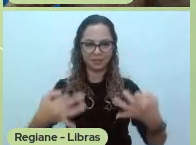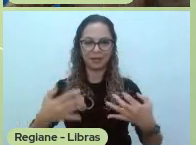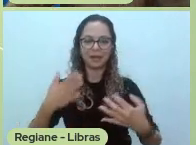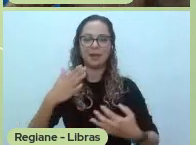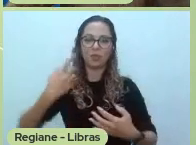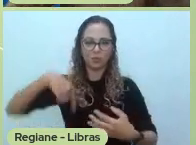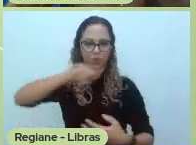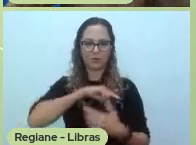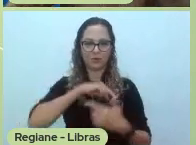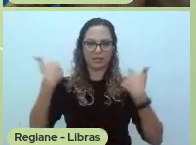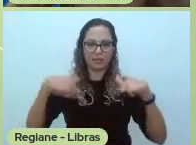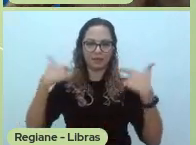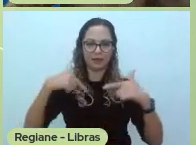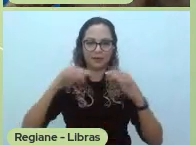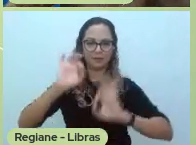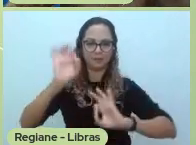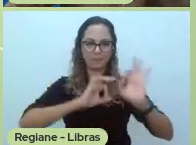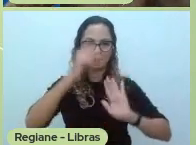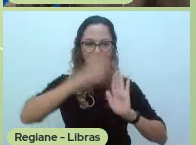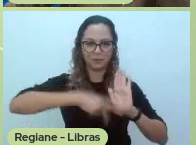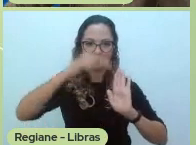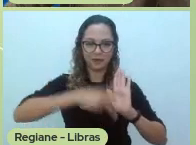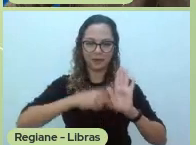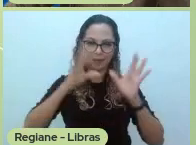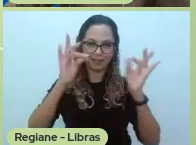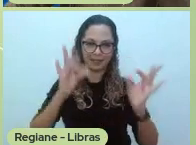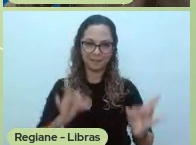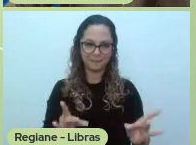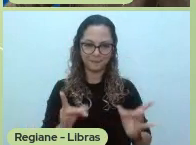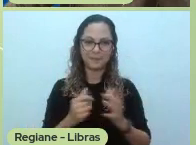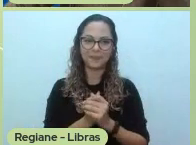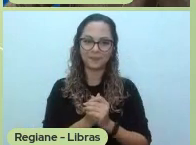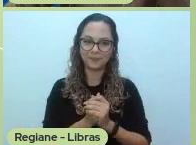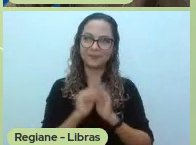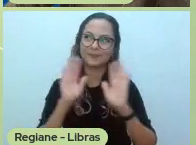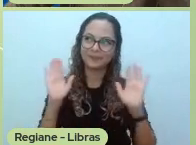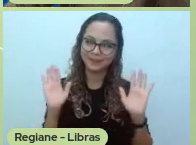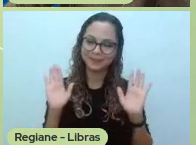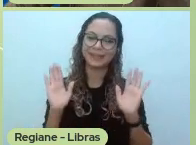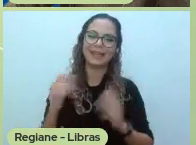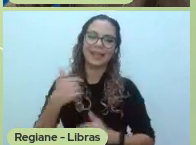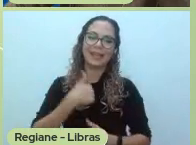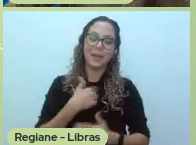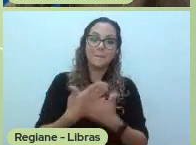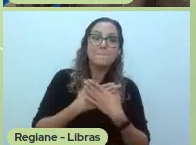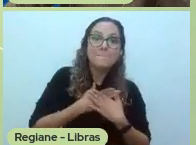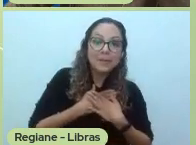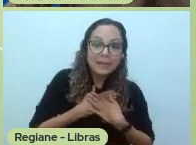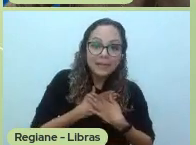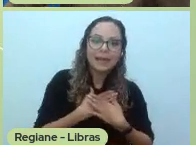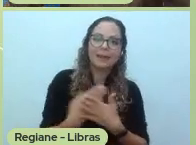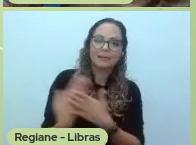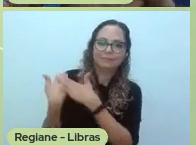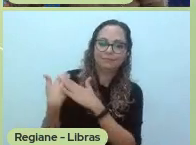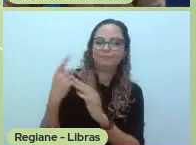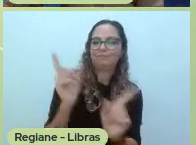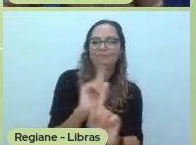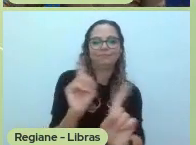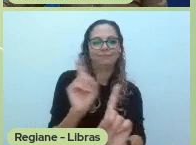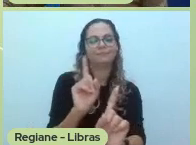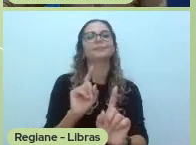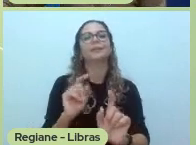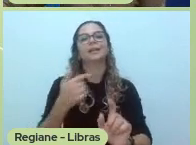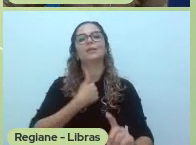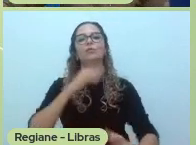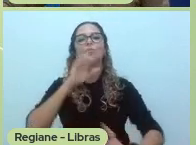achava importante era dizer que na Oi, graças a Deus, isso não é só minha responsabilidade. Eu estou aqui representando